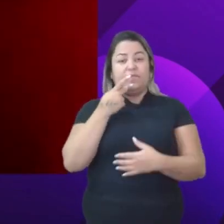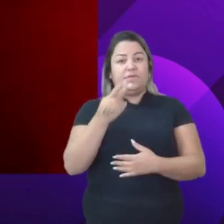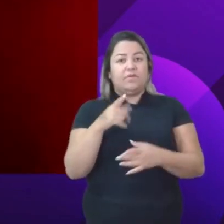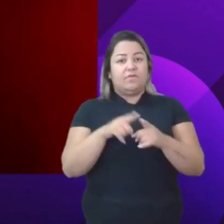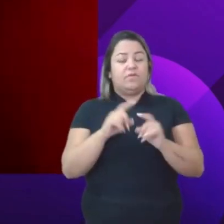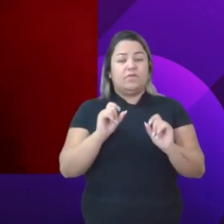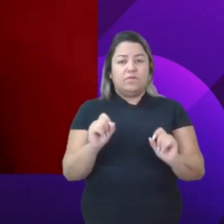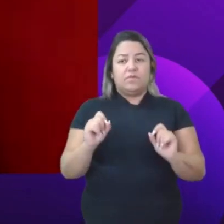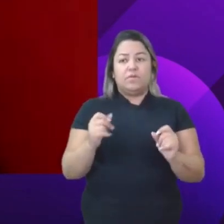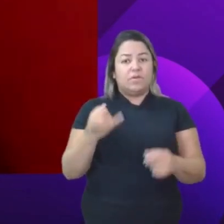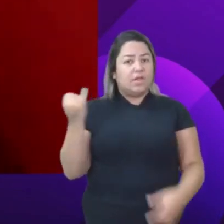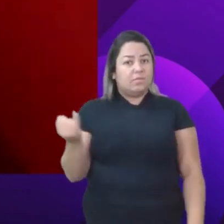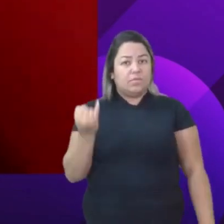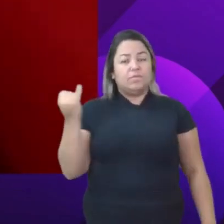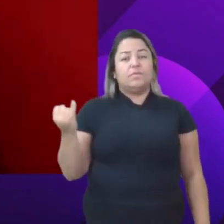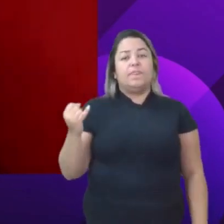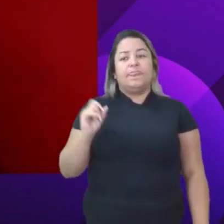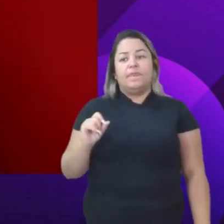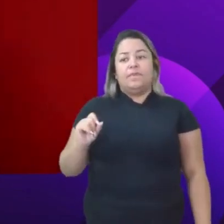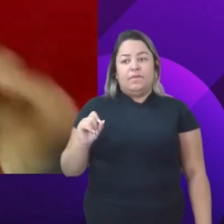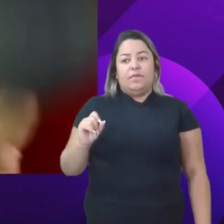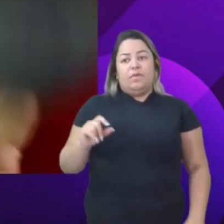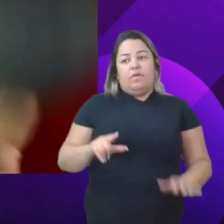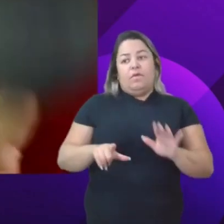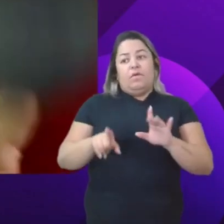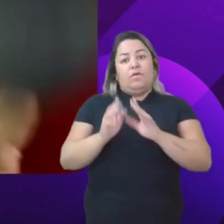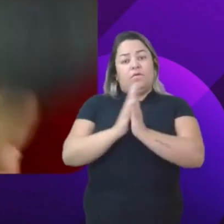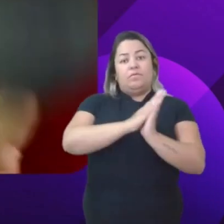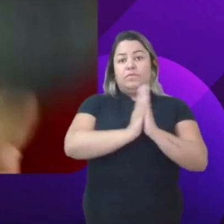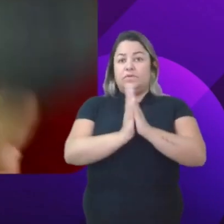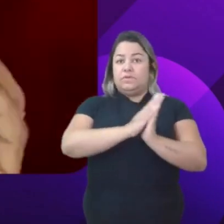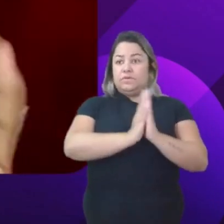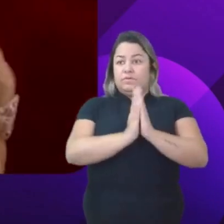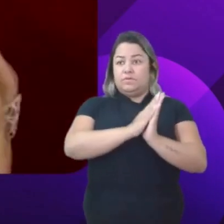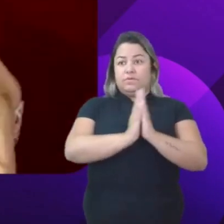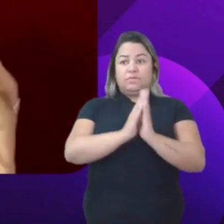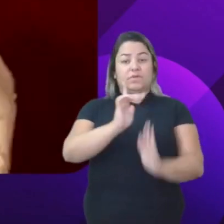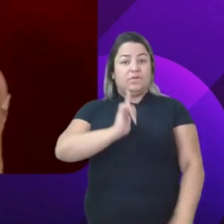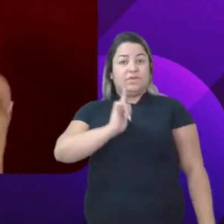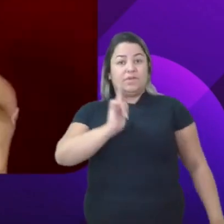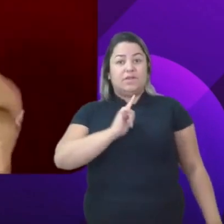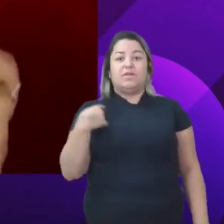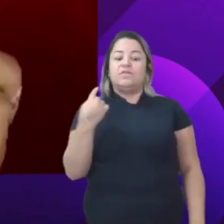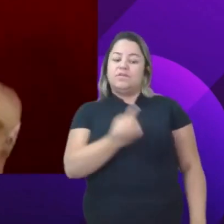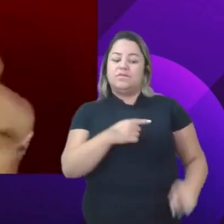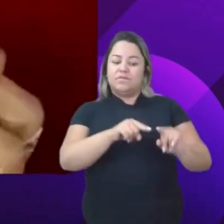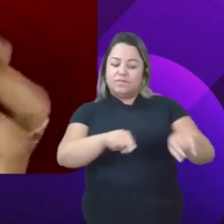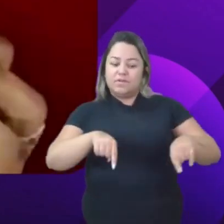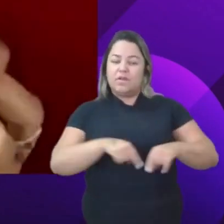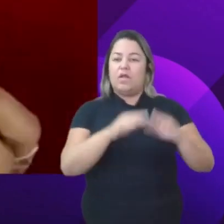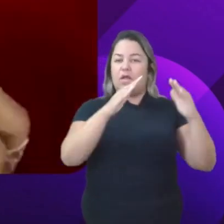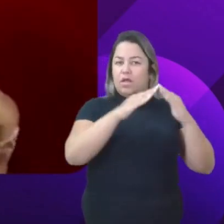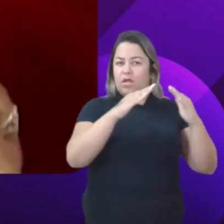que eu acho que é muito importante, para além dos bonecos e bonecas que a gente pode ter nas nossas salas de aula, nas nossas